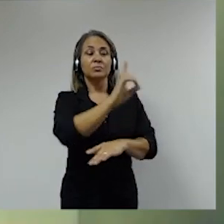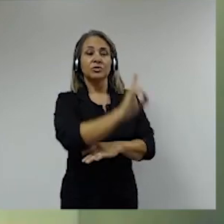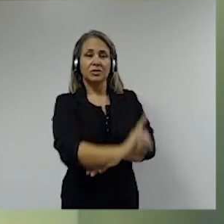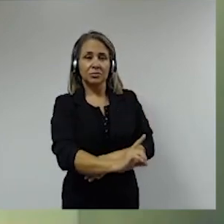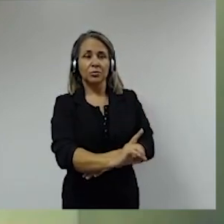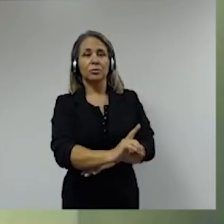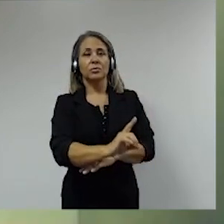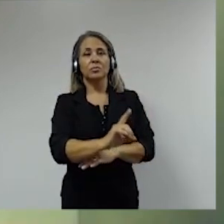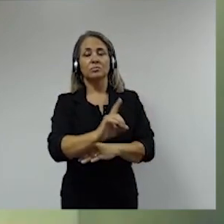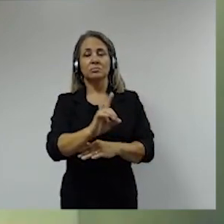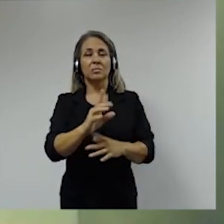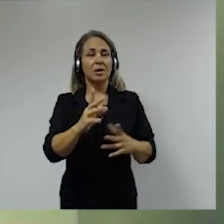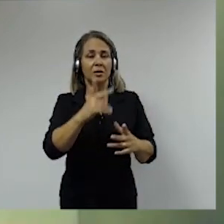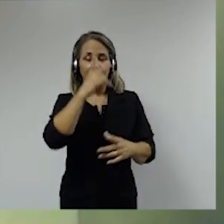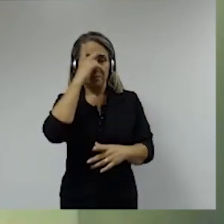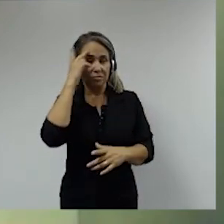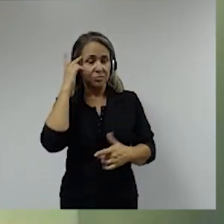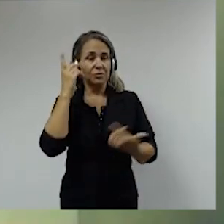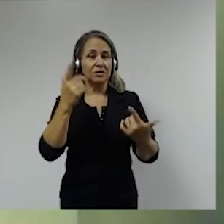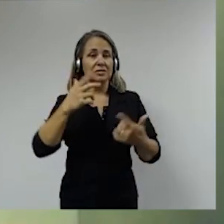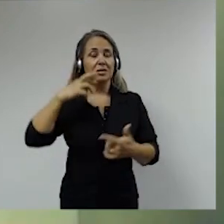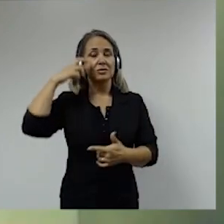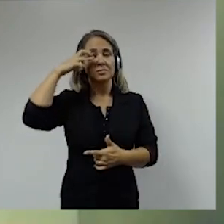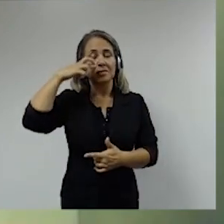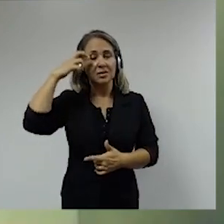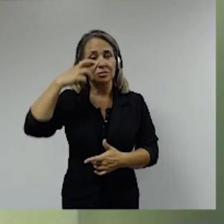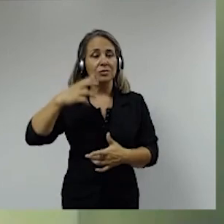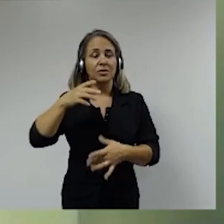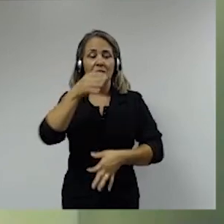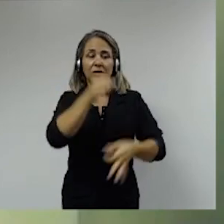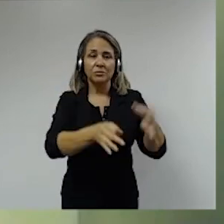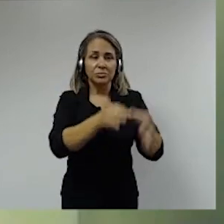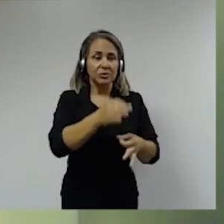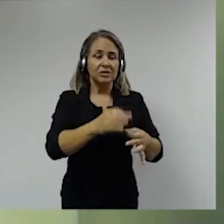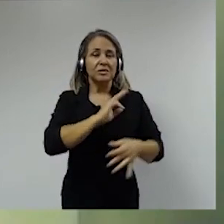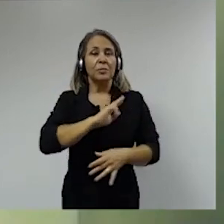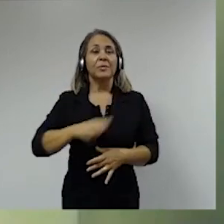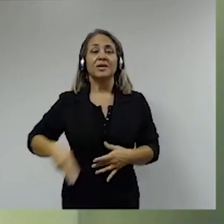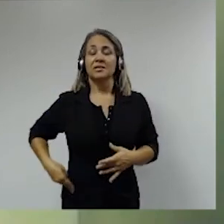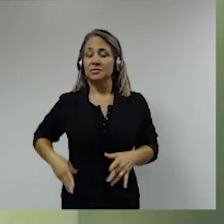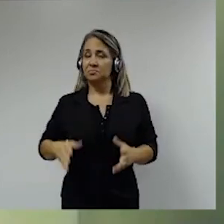ao serventuário, a um desembargador, a um juiz, a um ministro.